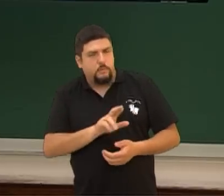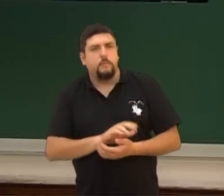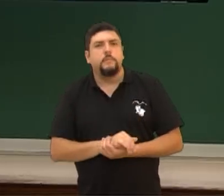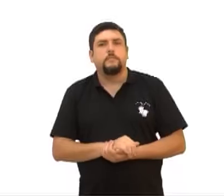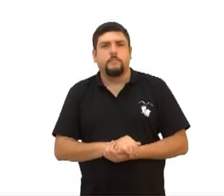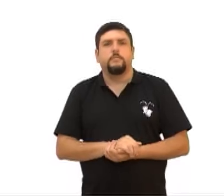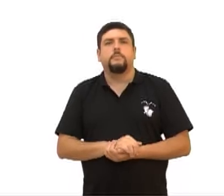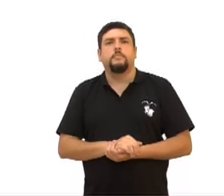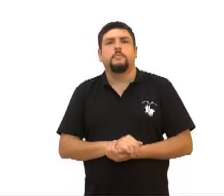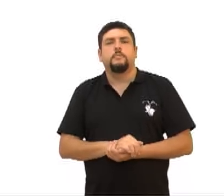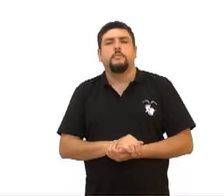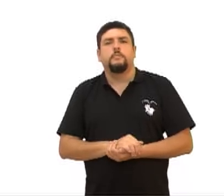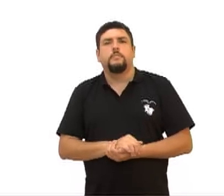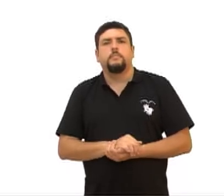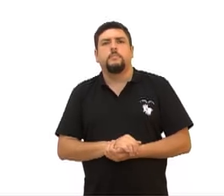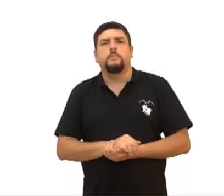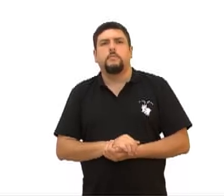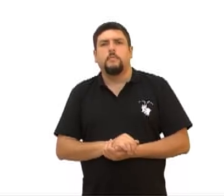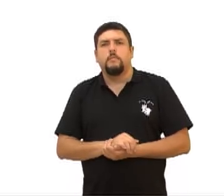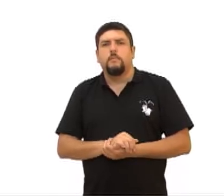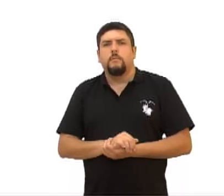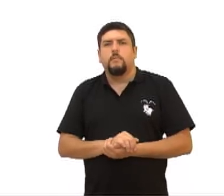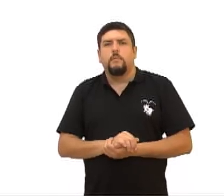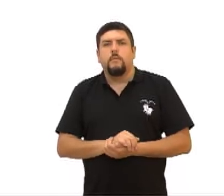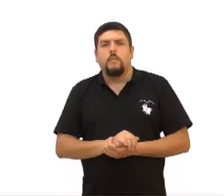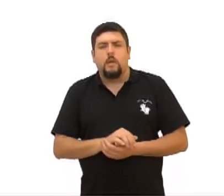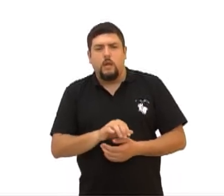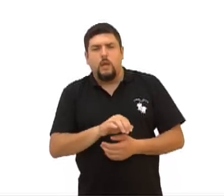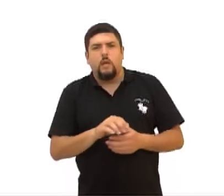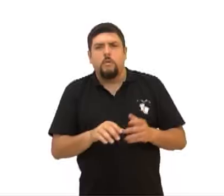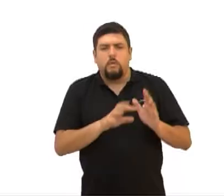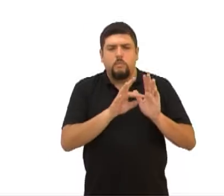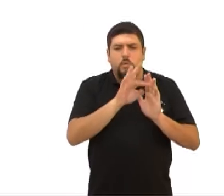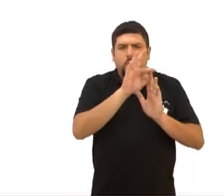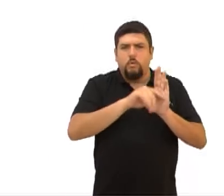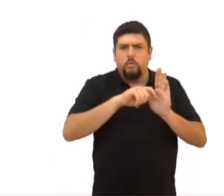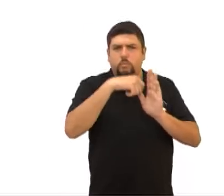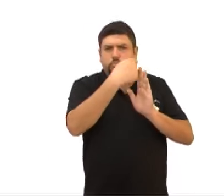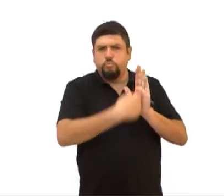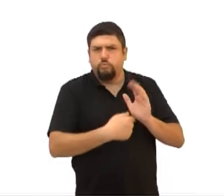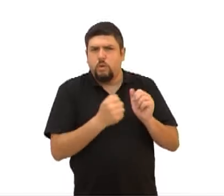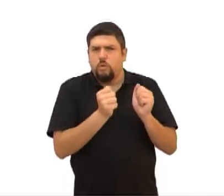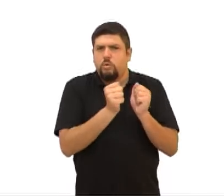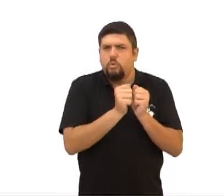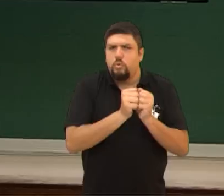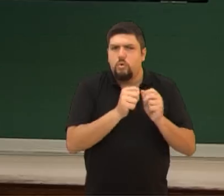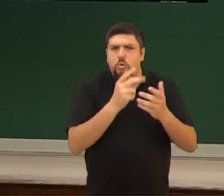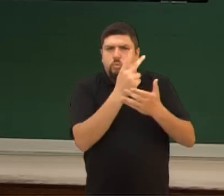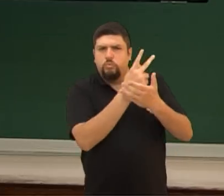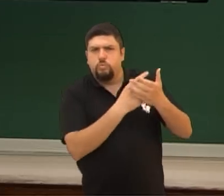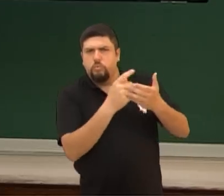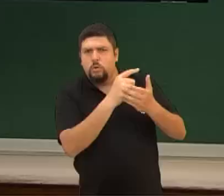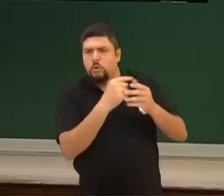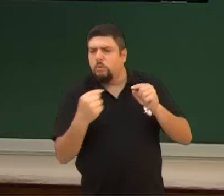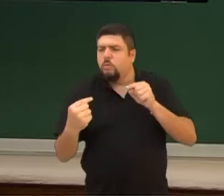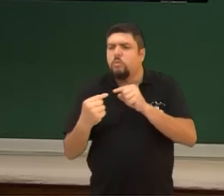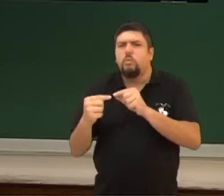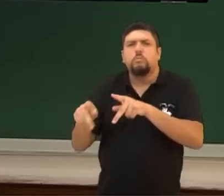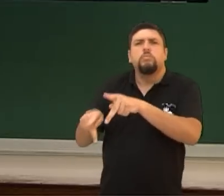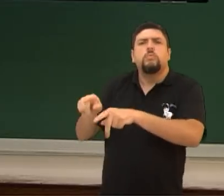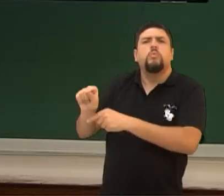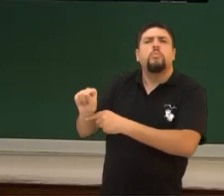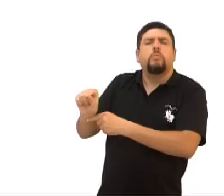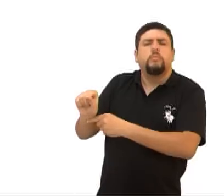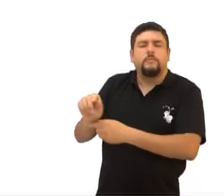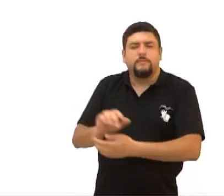você. Para qual público leitor esse texto verbal e visual é destinado? Então, pense um pouquinho